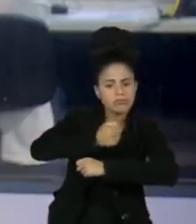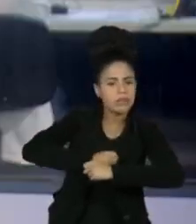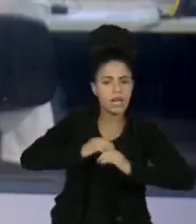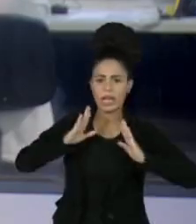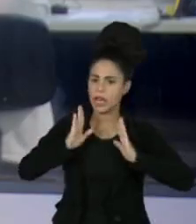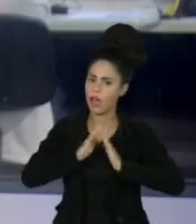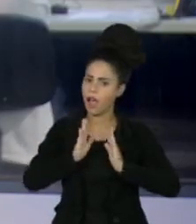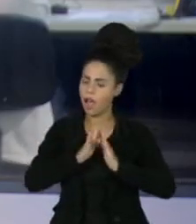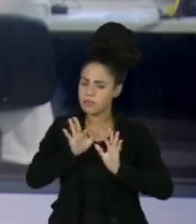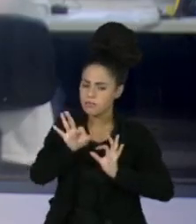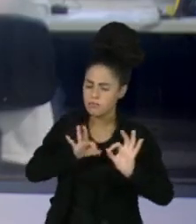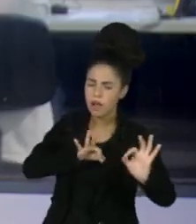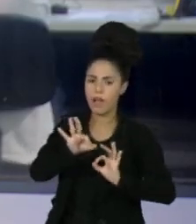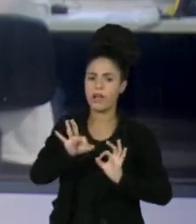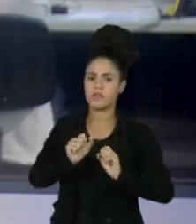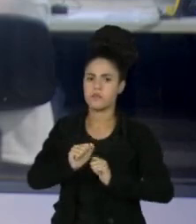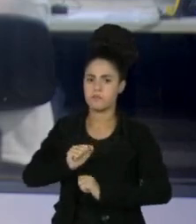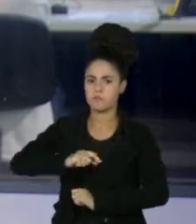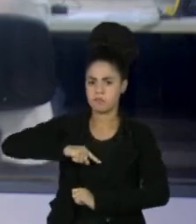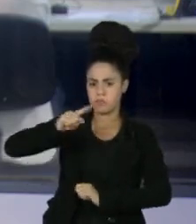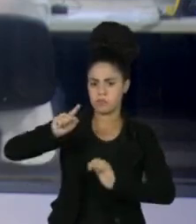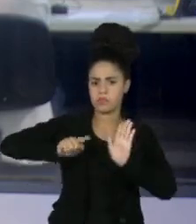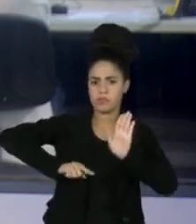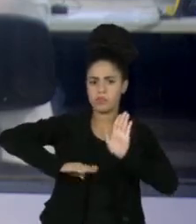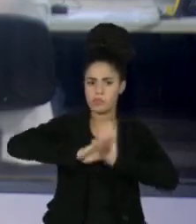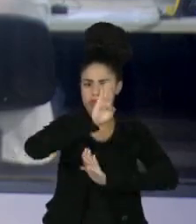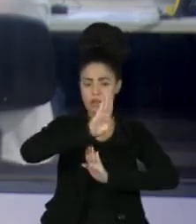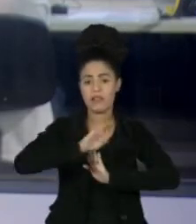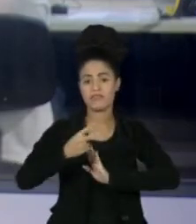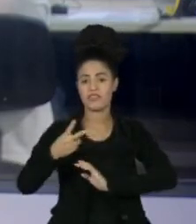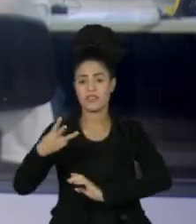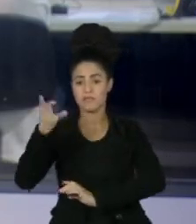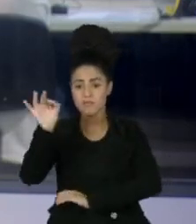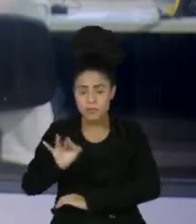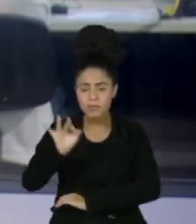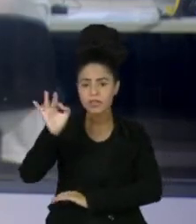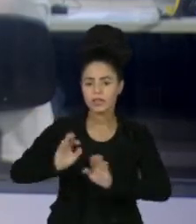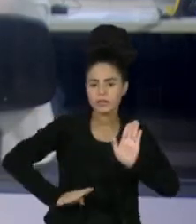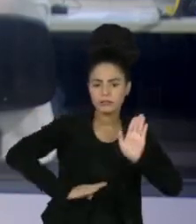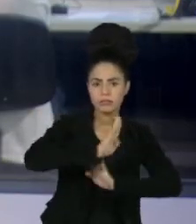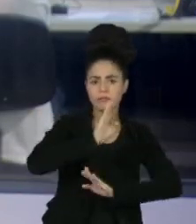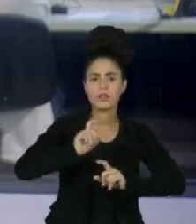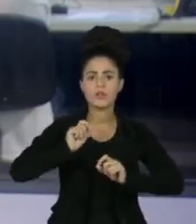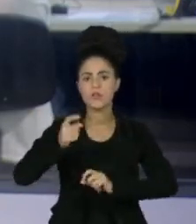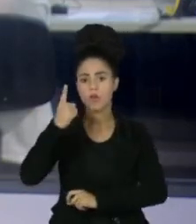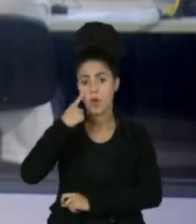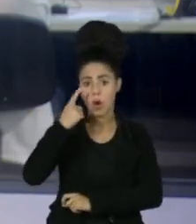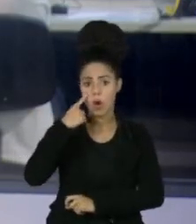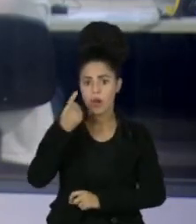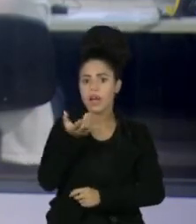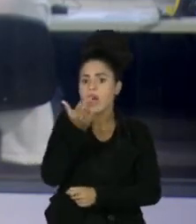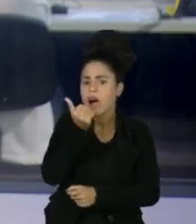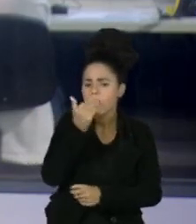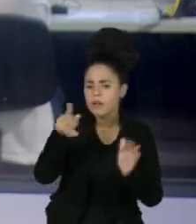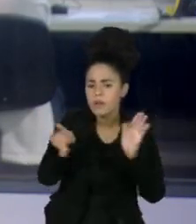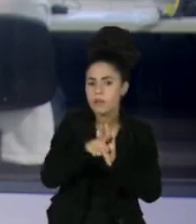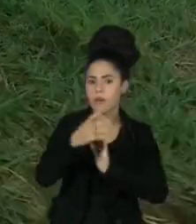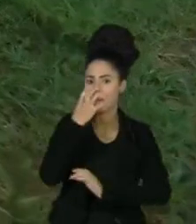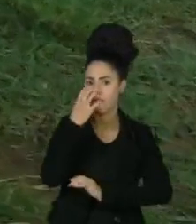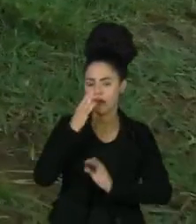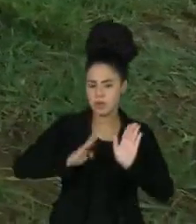casa. O aumento em um ano foi de quase 23%. E a estimativa é de que a ração vai subir